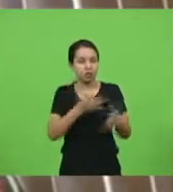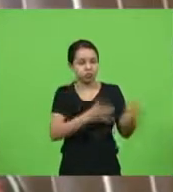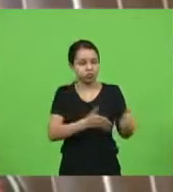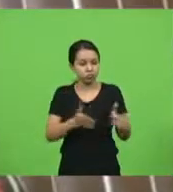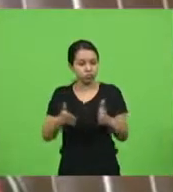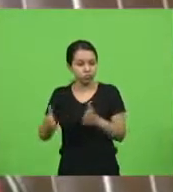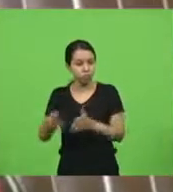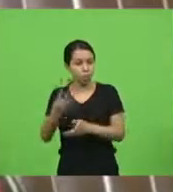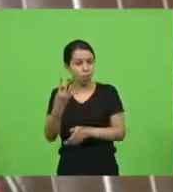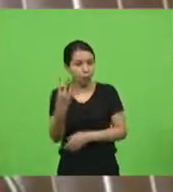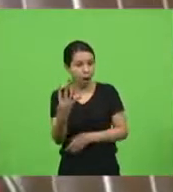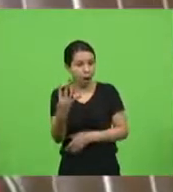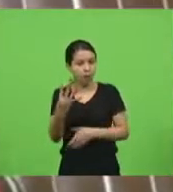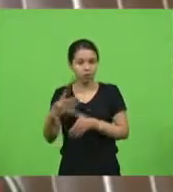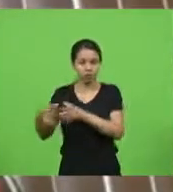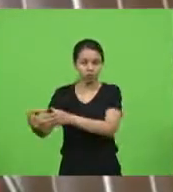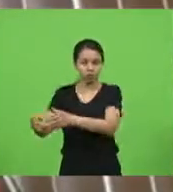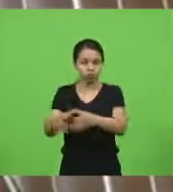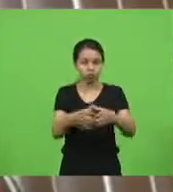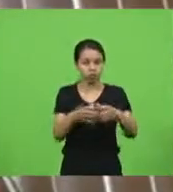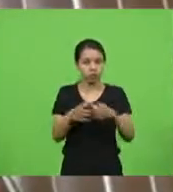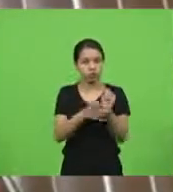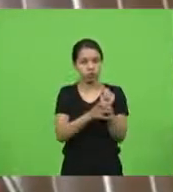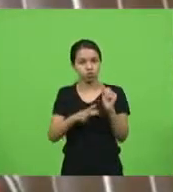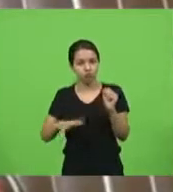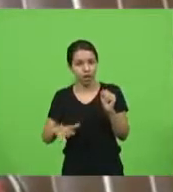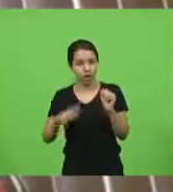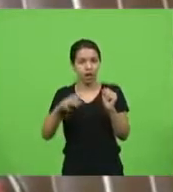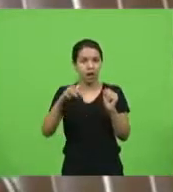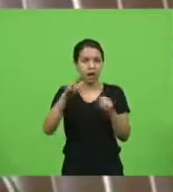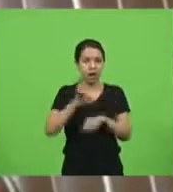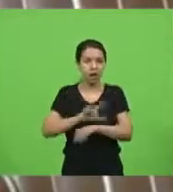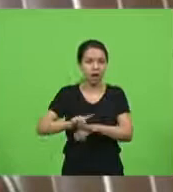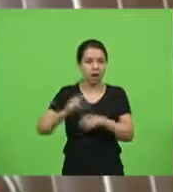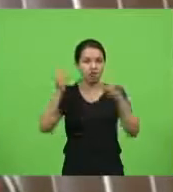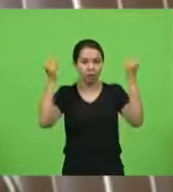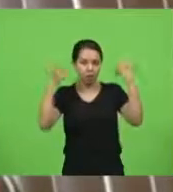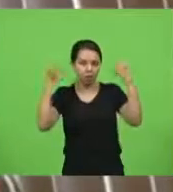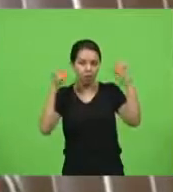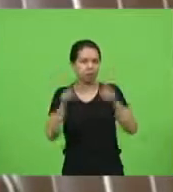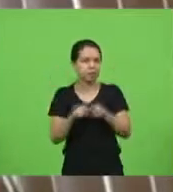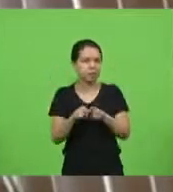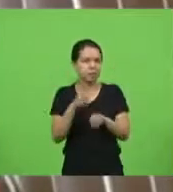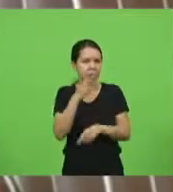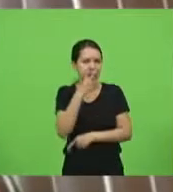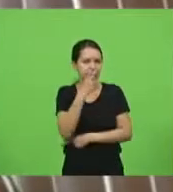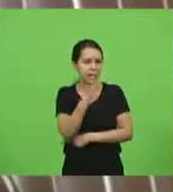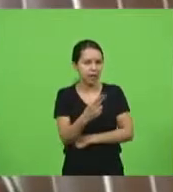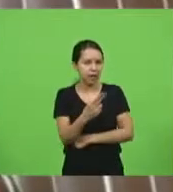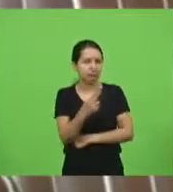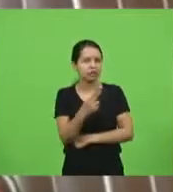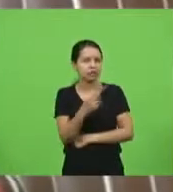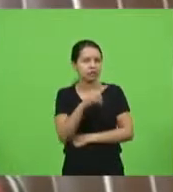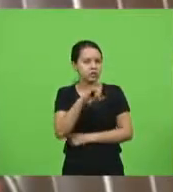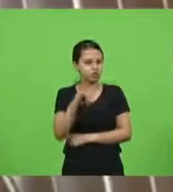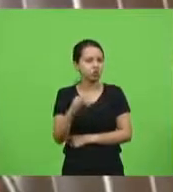região, no batalhão de Lages, no batalhão de Chapecó e, se eu não me engano, no batalhão